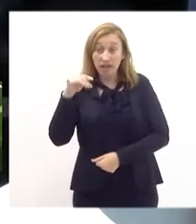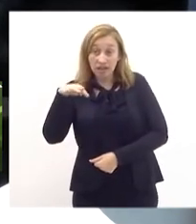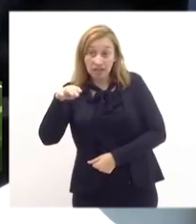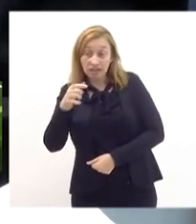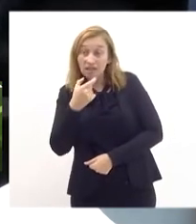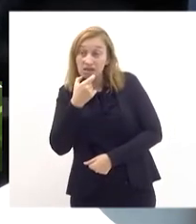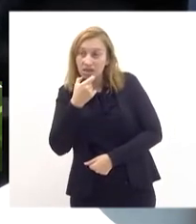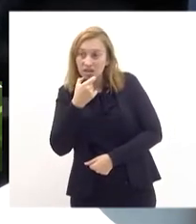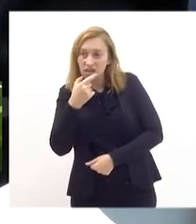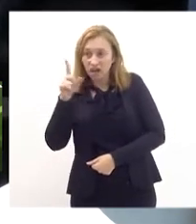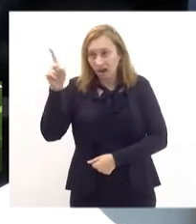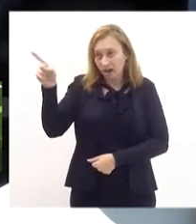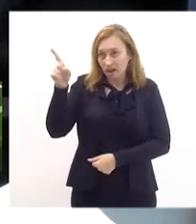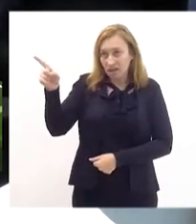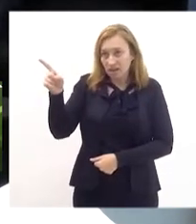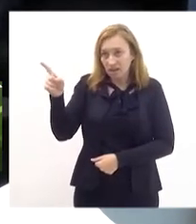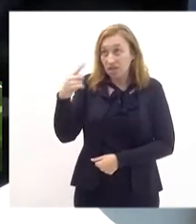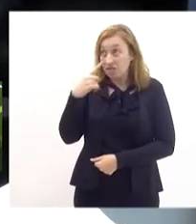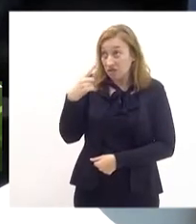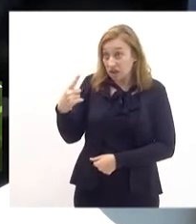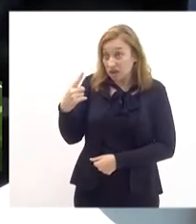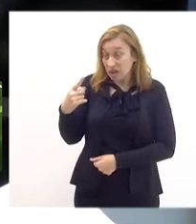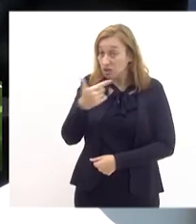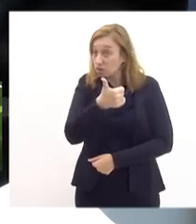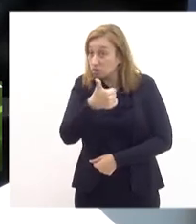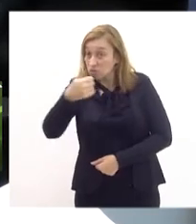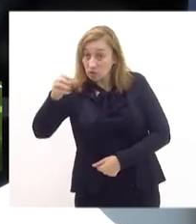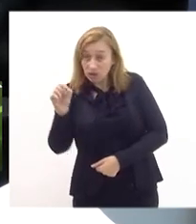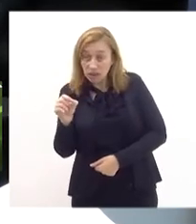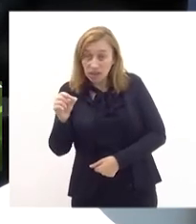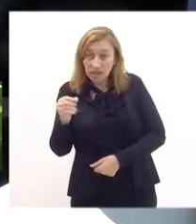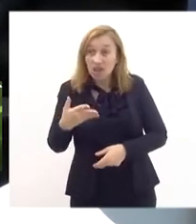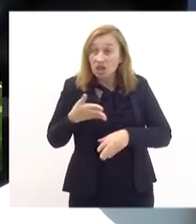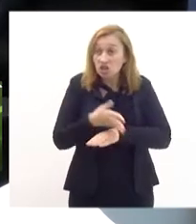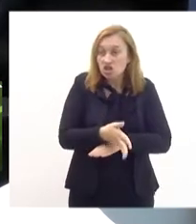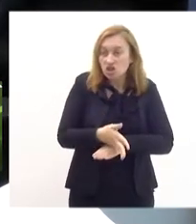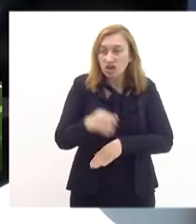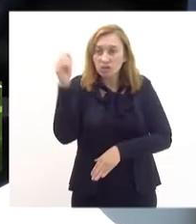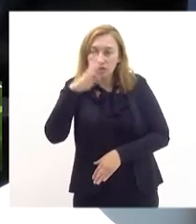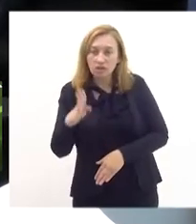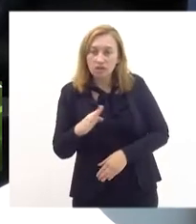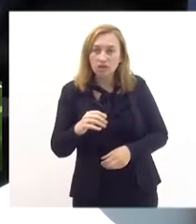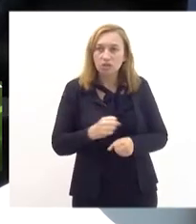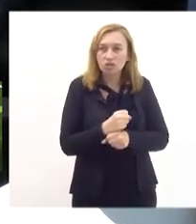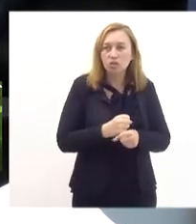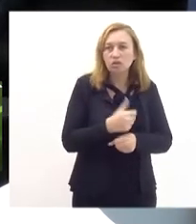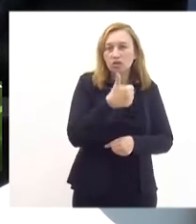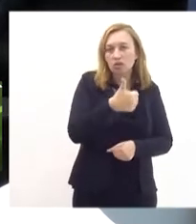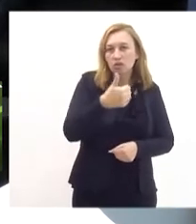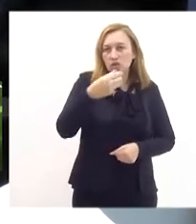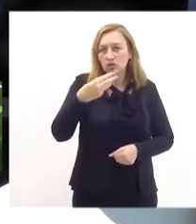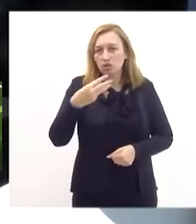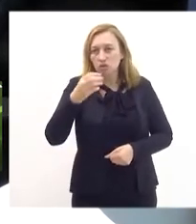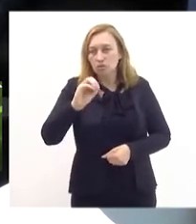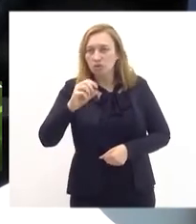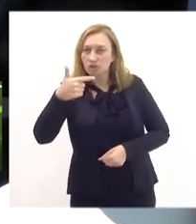Unido e vê lá o Bribery Act de 2010 e chega no Brasil, no ano de 2013, com a